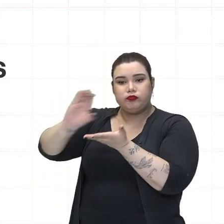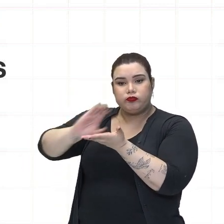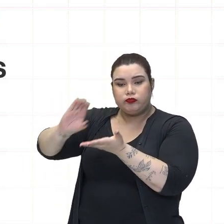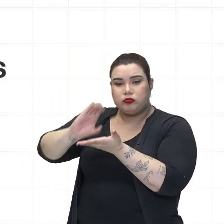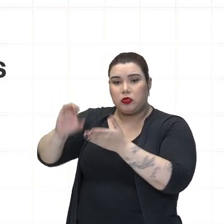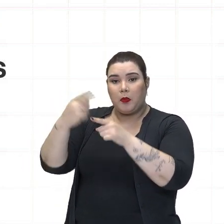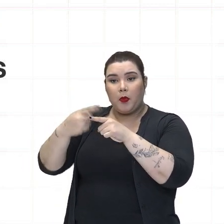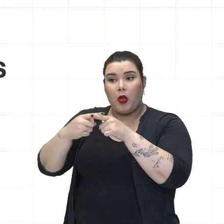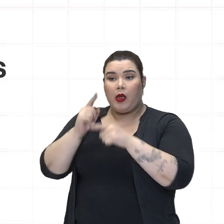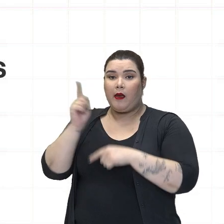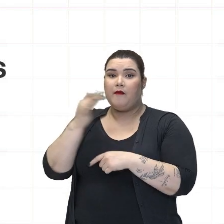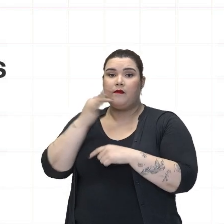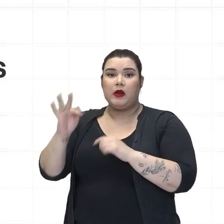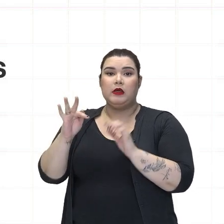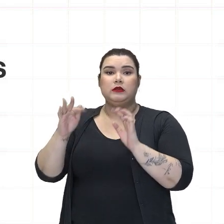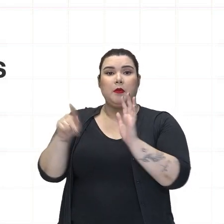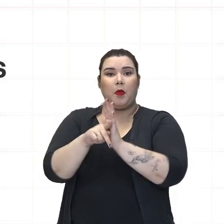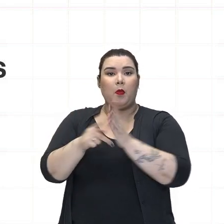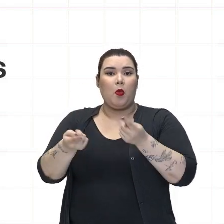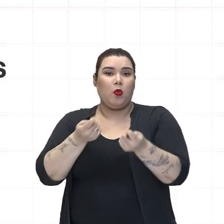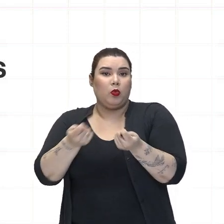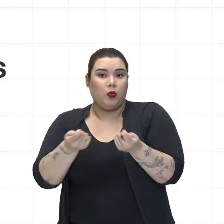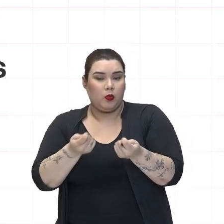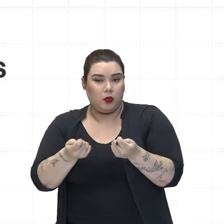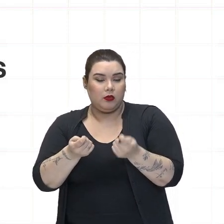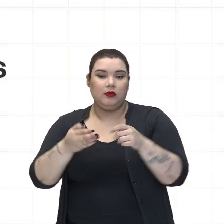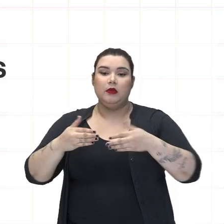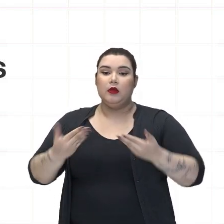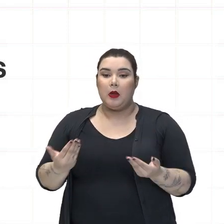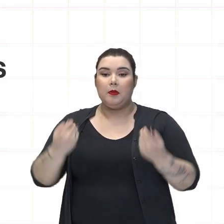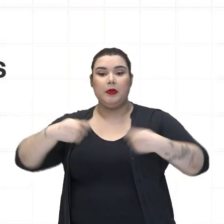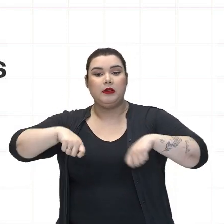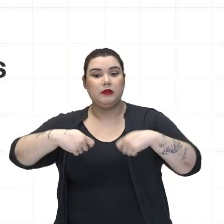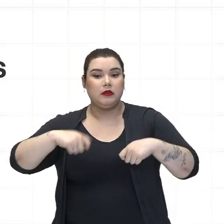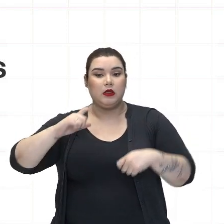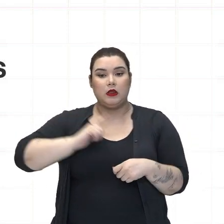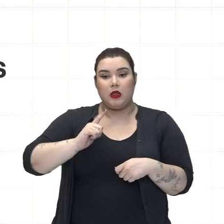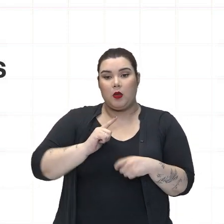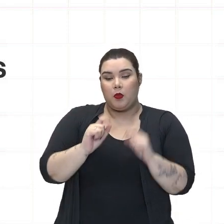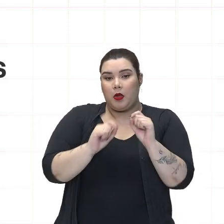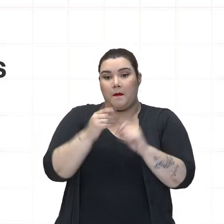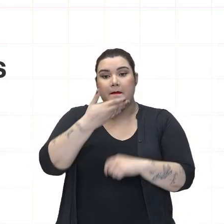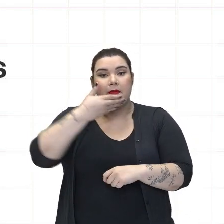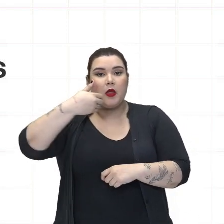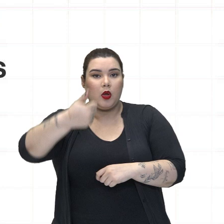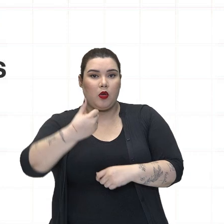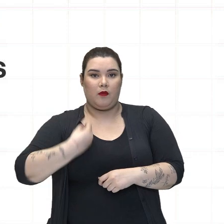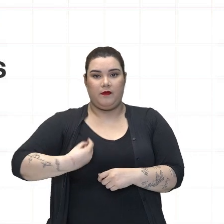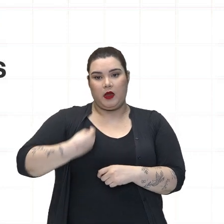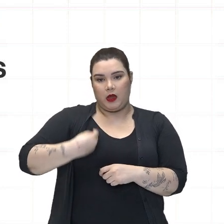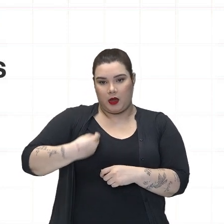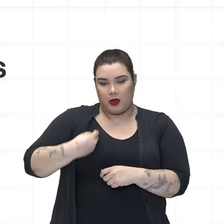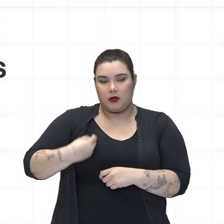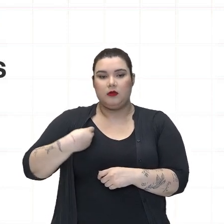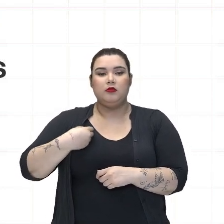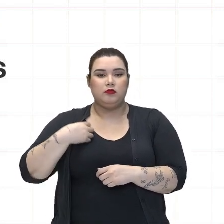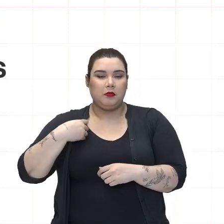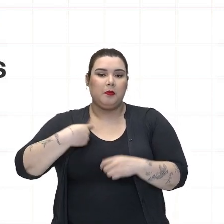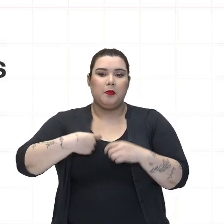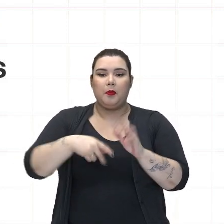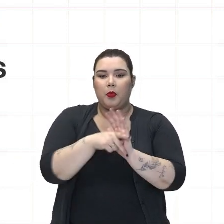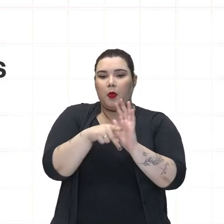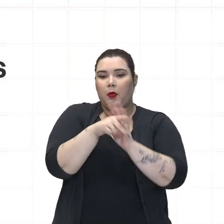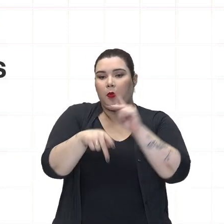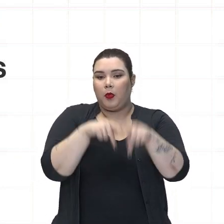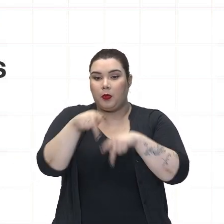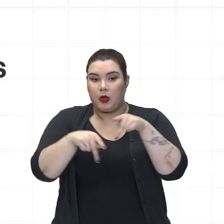pela França, é um estado, uma área da França, então tem que ter uma melhoria, né, na qualidade de vida ali da população